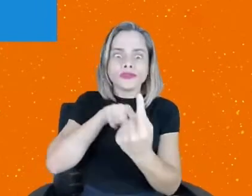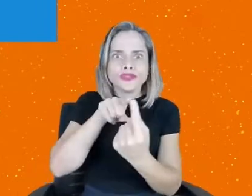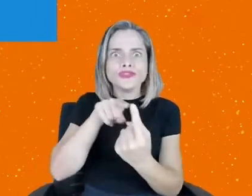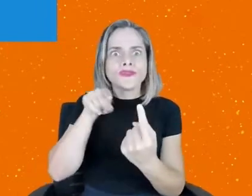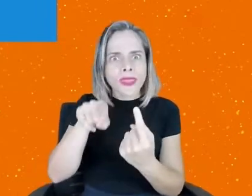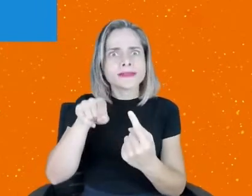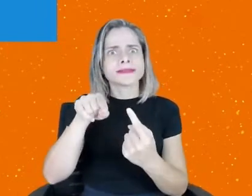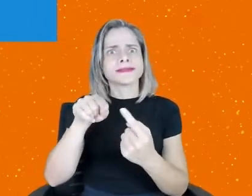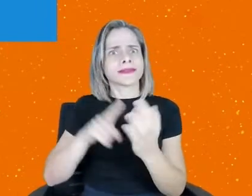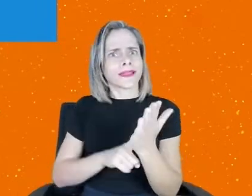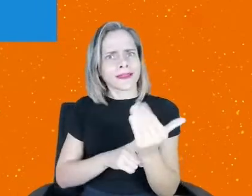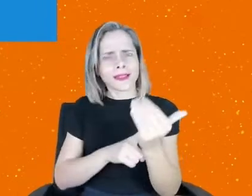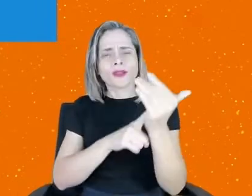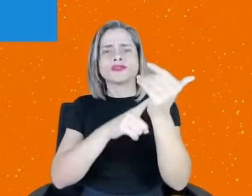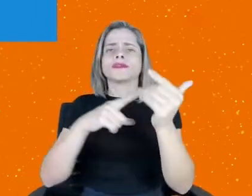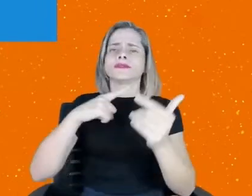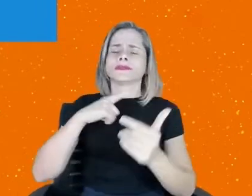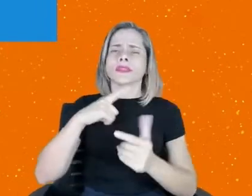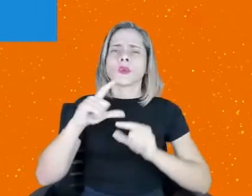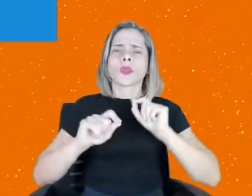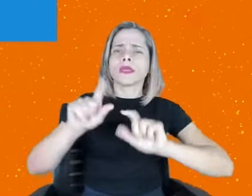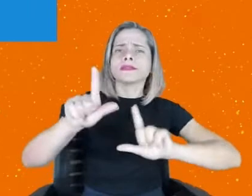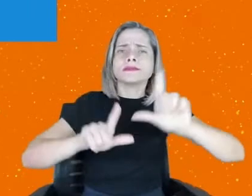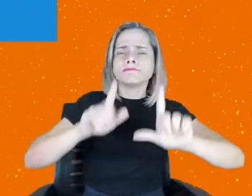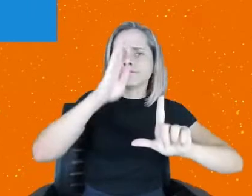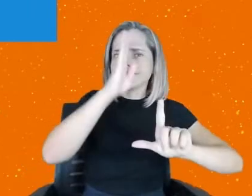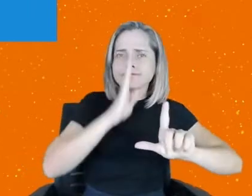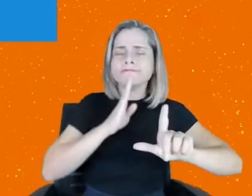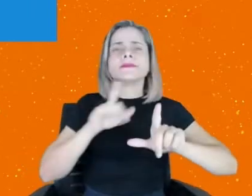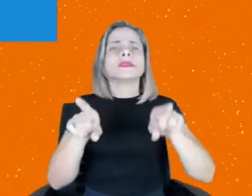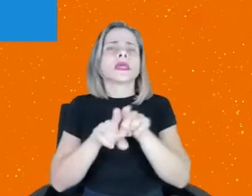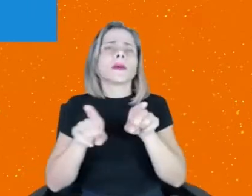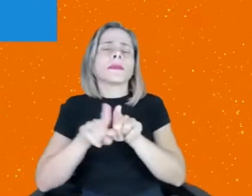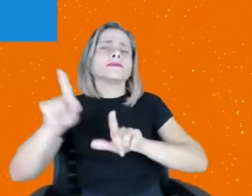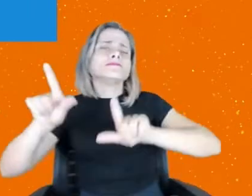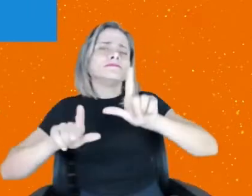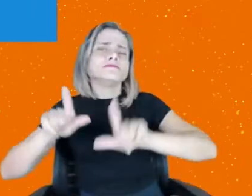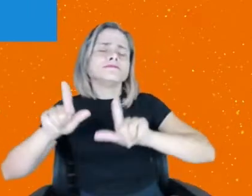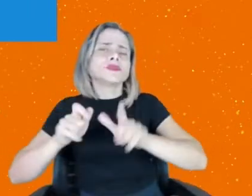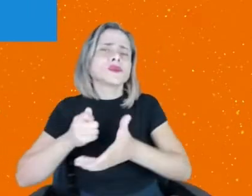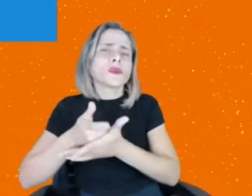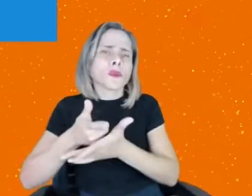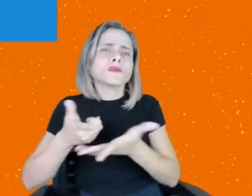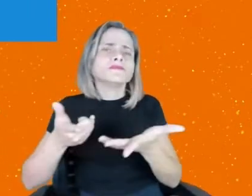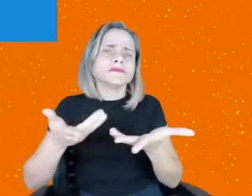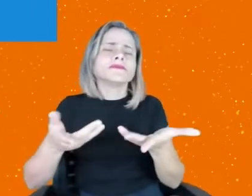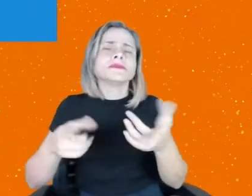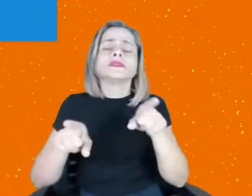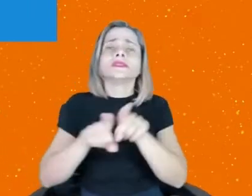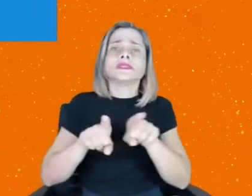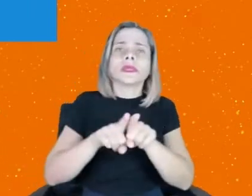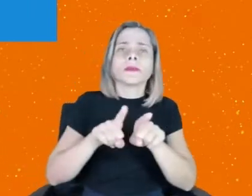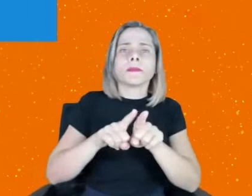nessa os canais abertos os canais Shopping de anos os canais de atendimento de Notícias